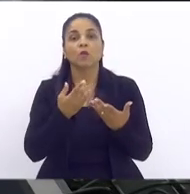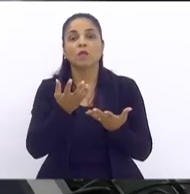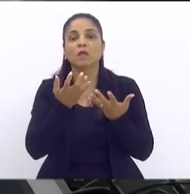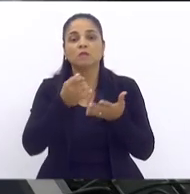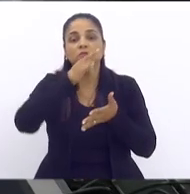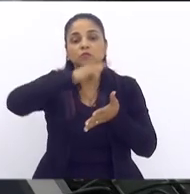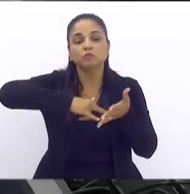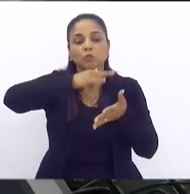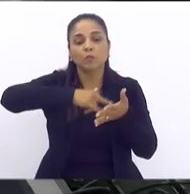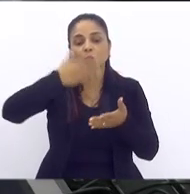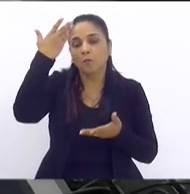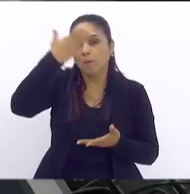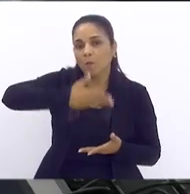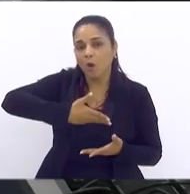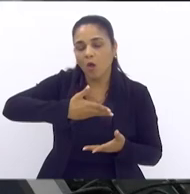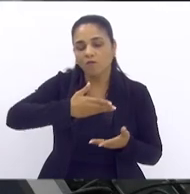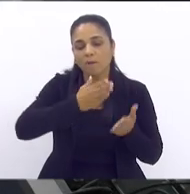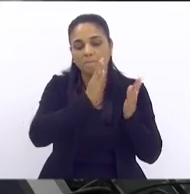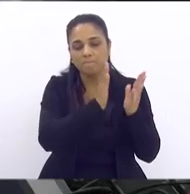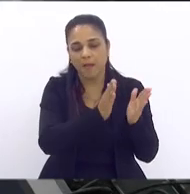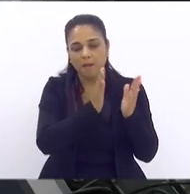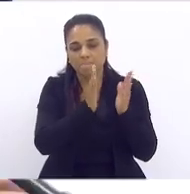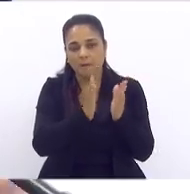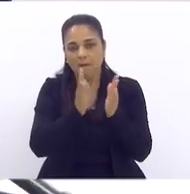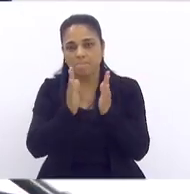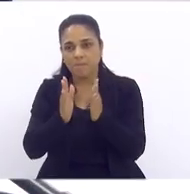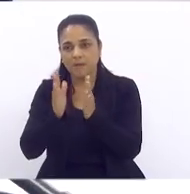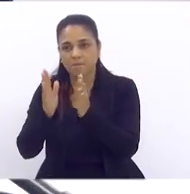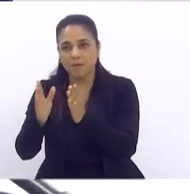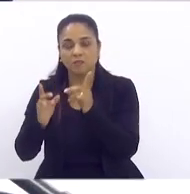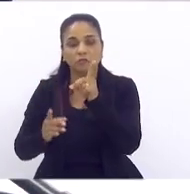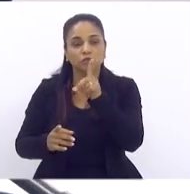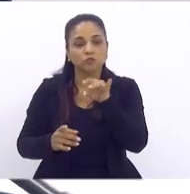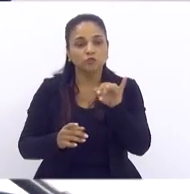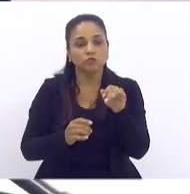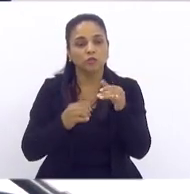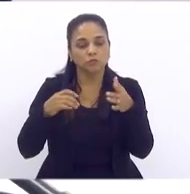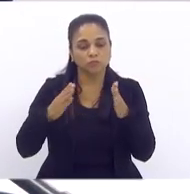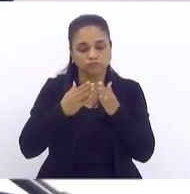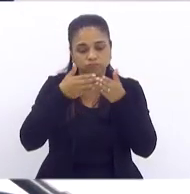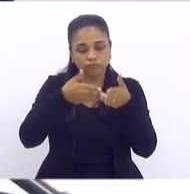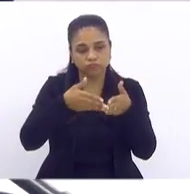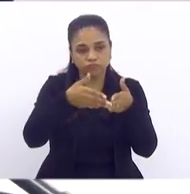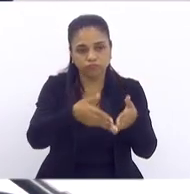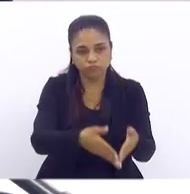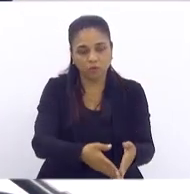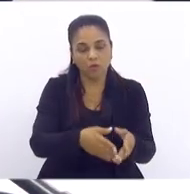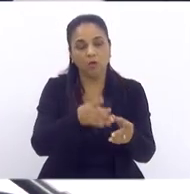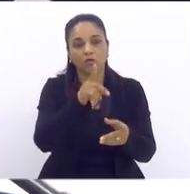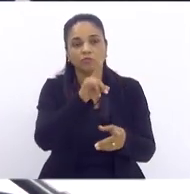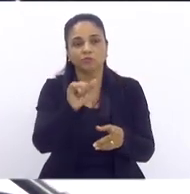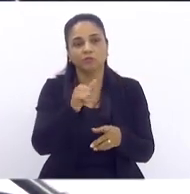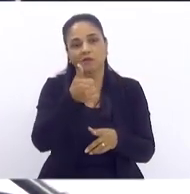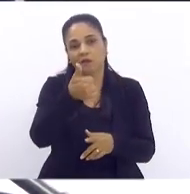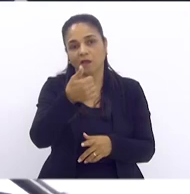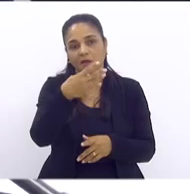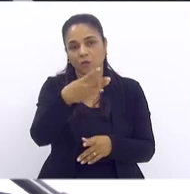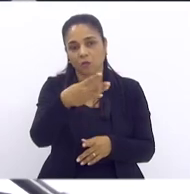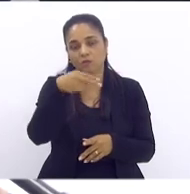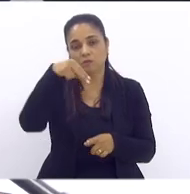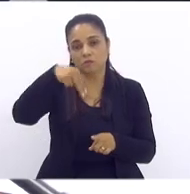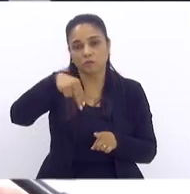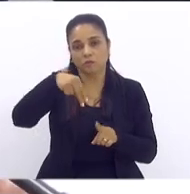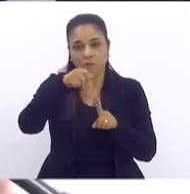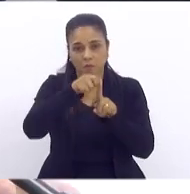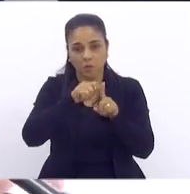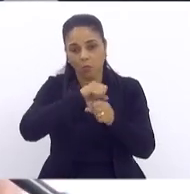documentação comprobatória do passo a passo desde o dia do acidente, no dia 14 de novembro do ano passado. O